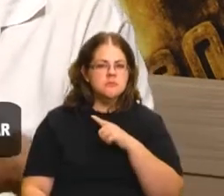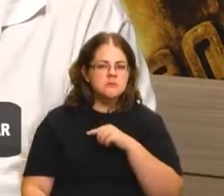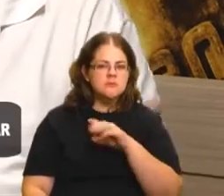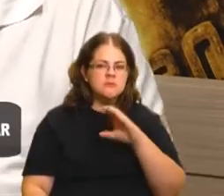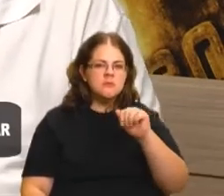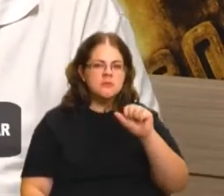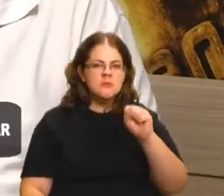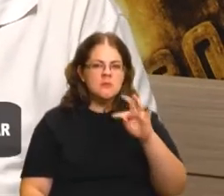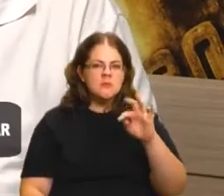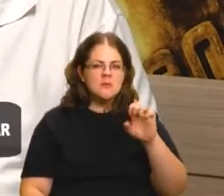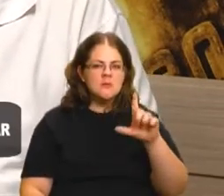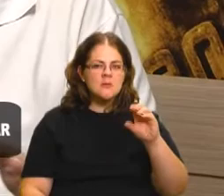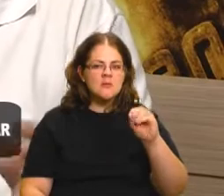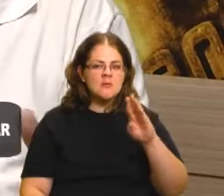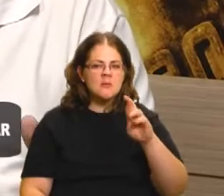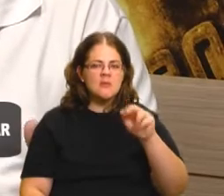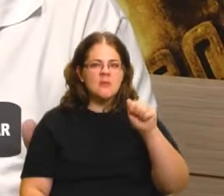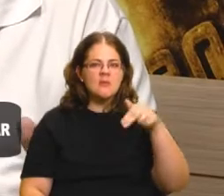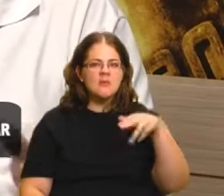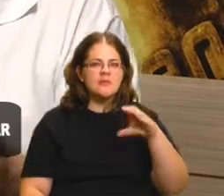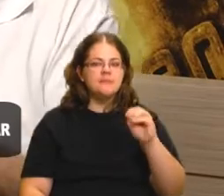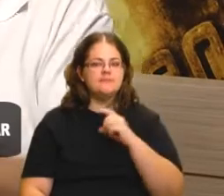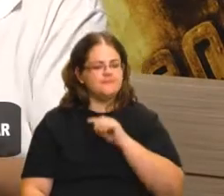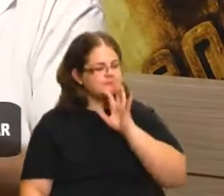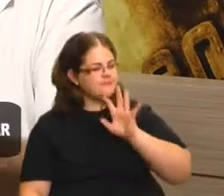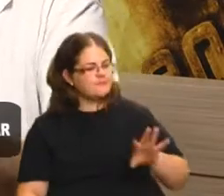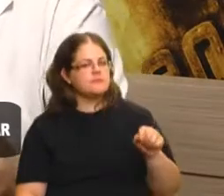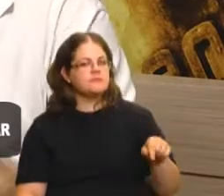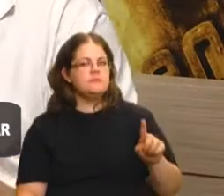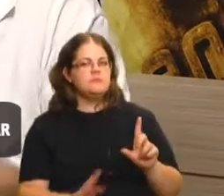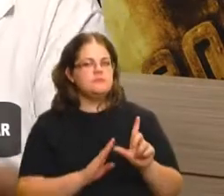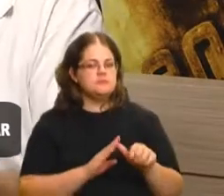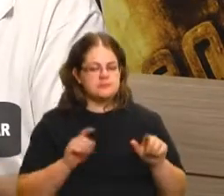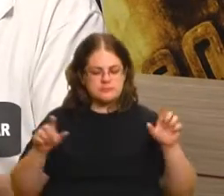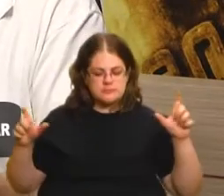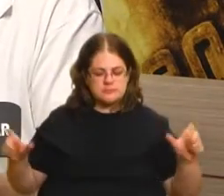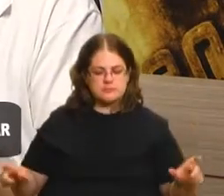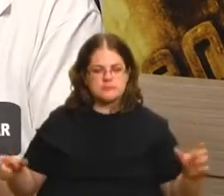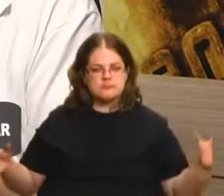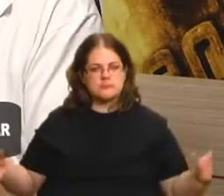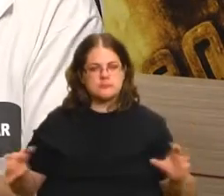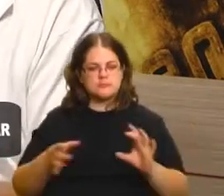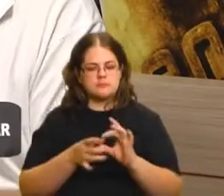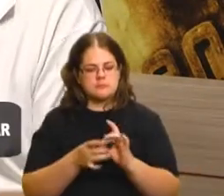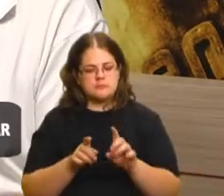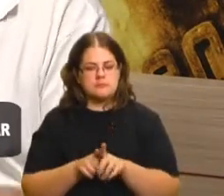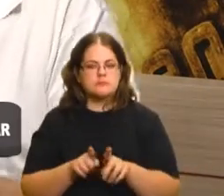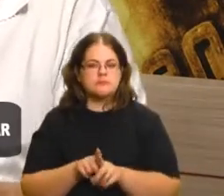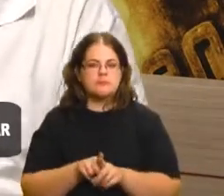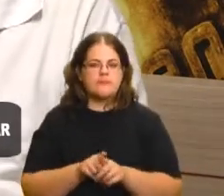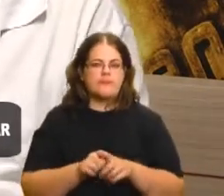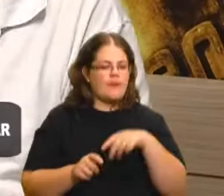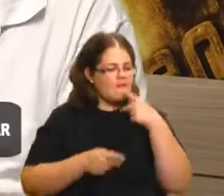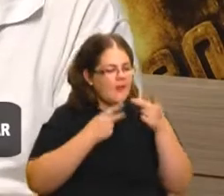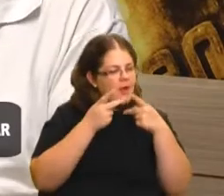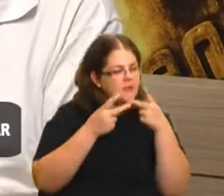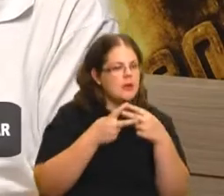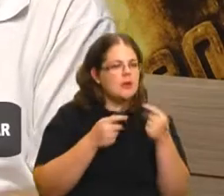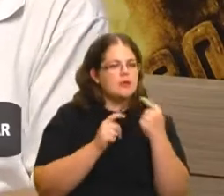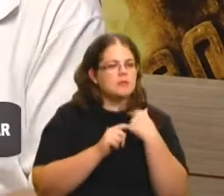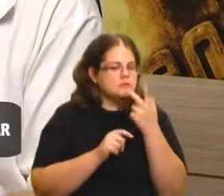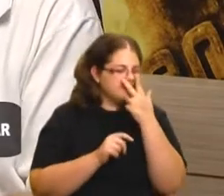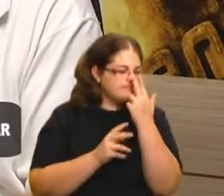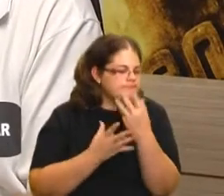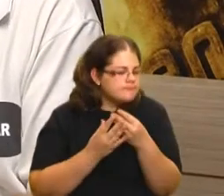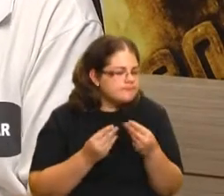a vontade de Castelo Branco, por exemplo, e do seu grupo. Mas depois eles vão compondo um acordo e o discurso do Costa e Silva se